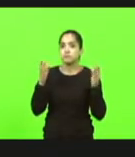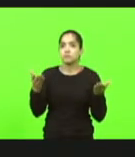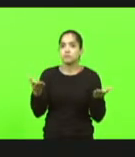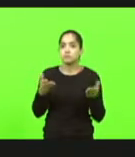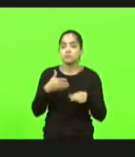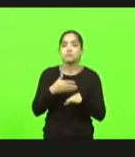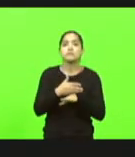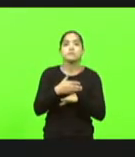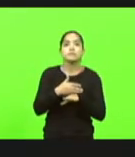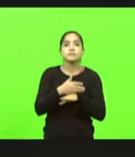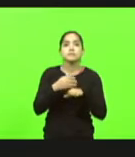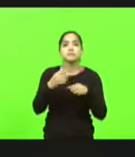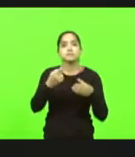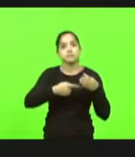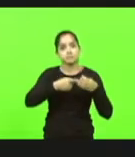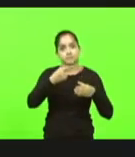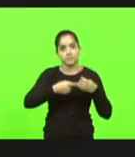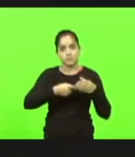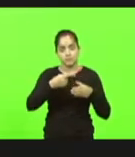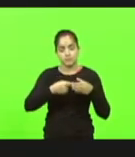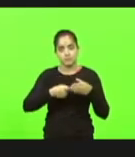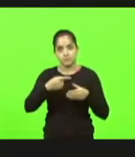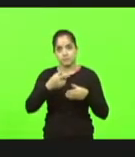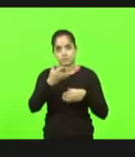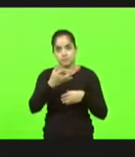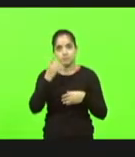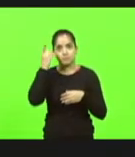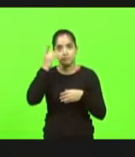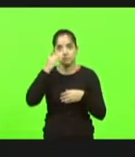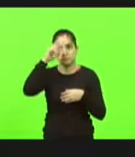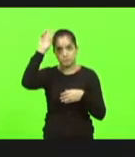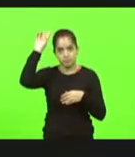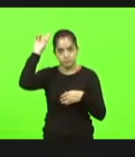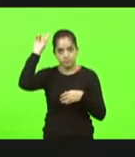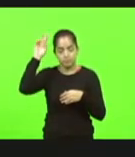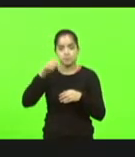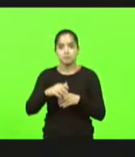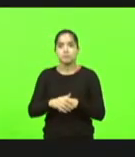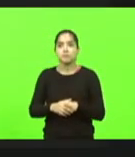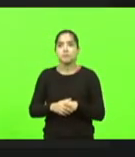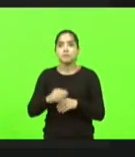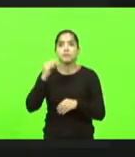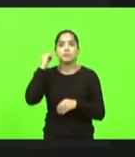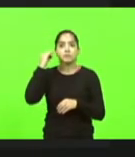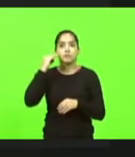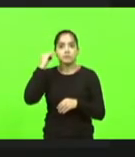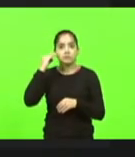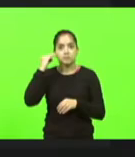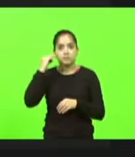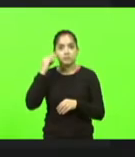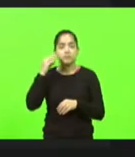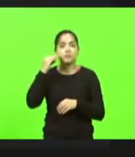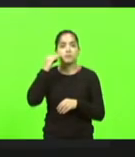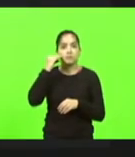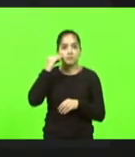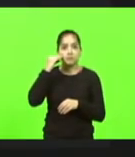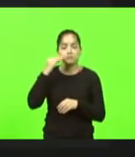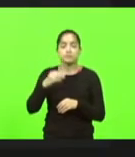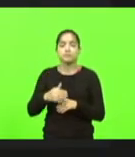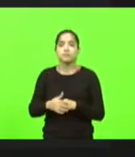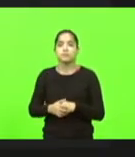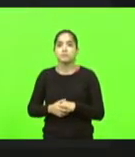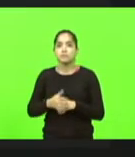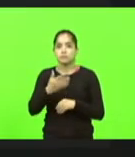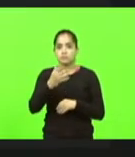dessa comissão, excelentíssimo deputado Vicente Caro Preso, deputado Márcio Machado, deputada Marlene Fengler,